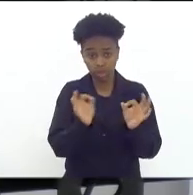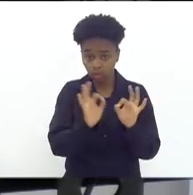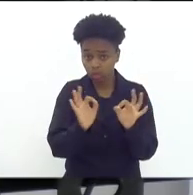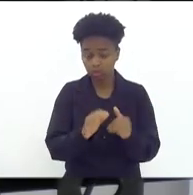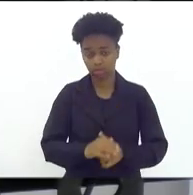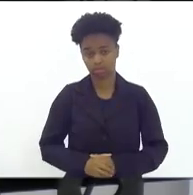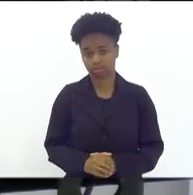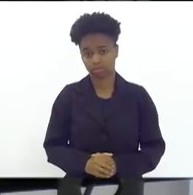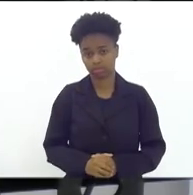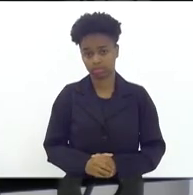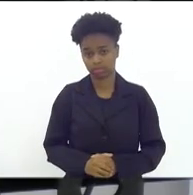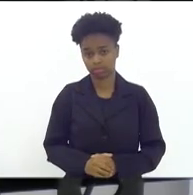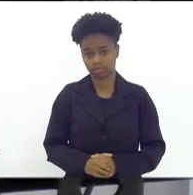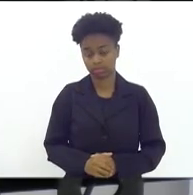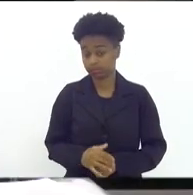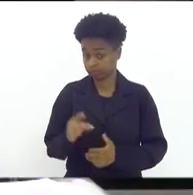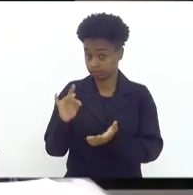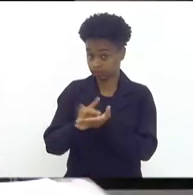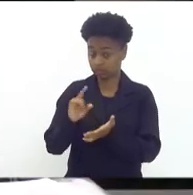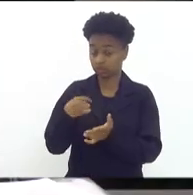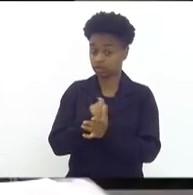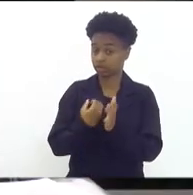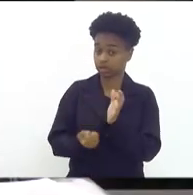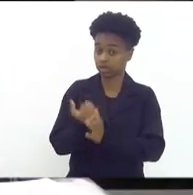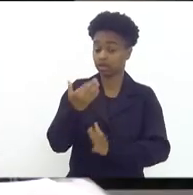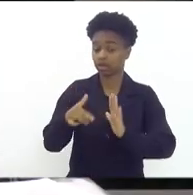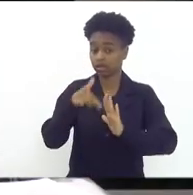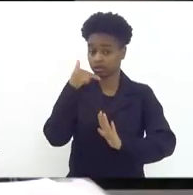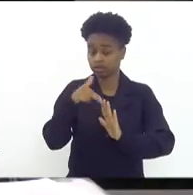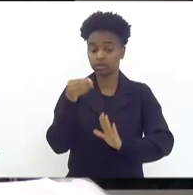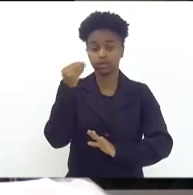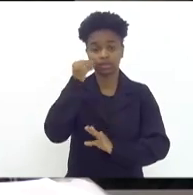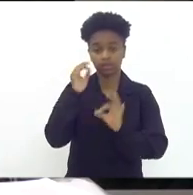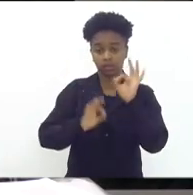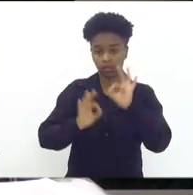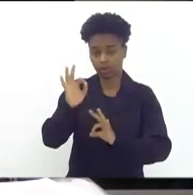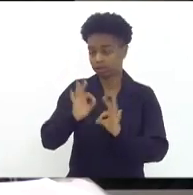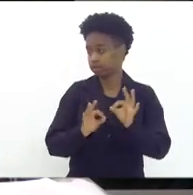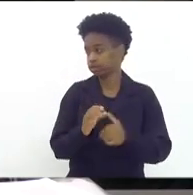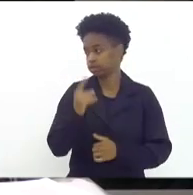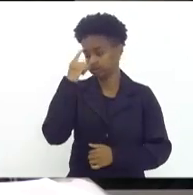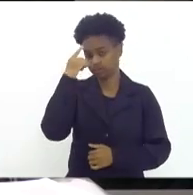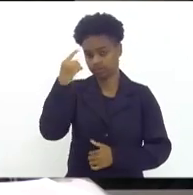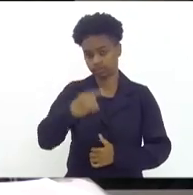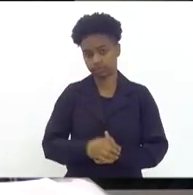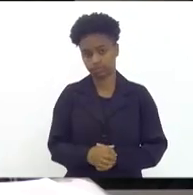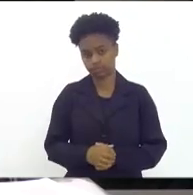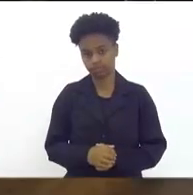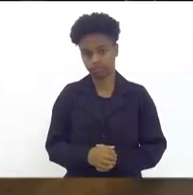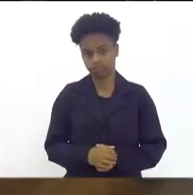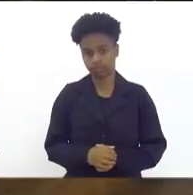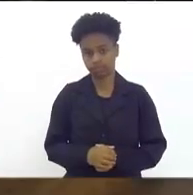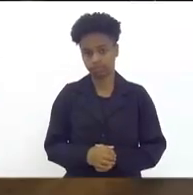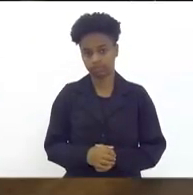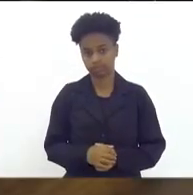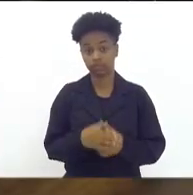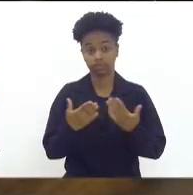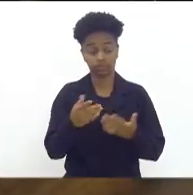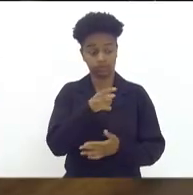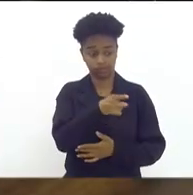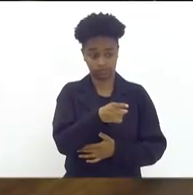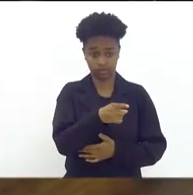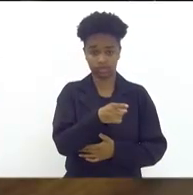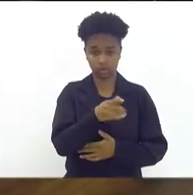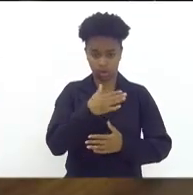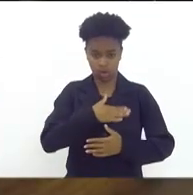é na verdade a gente tá fazendo uma resolução justamente para regulamentar essa hipótese e o senhor o senhor o senhor é o